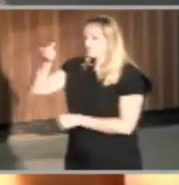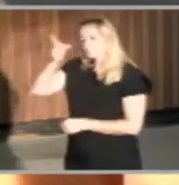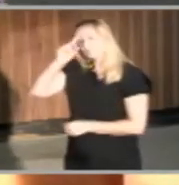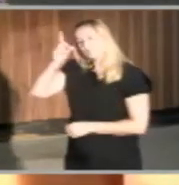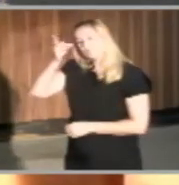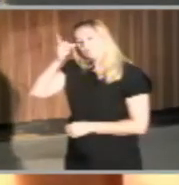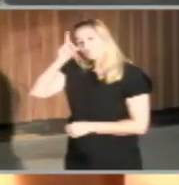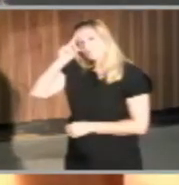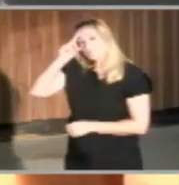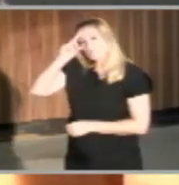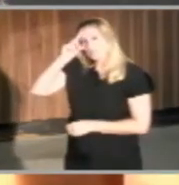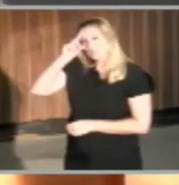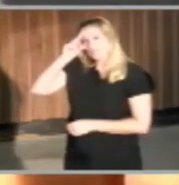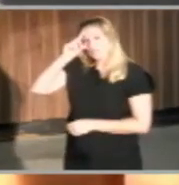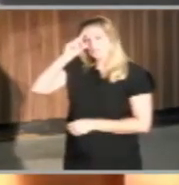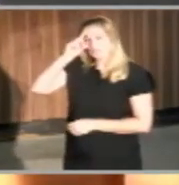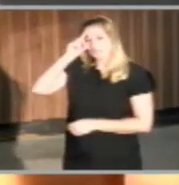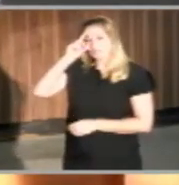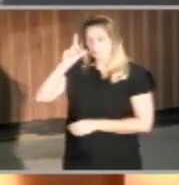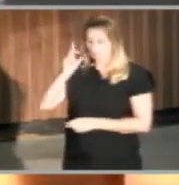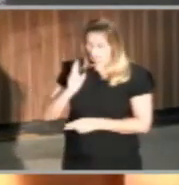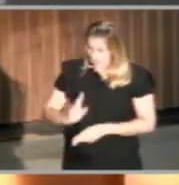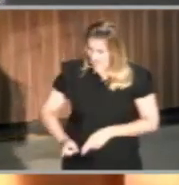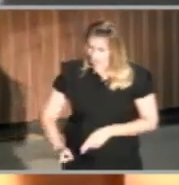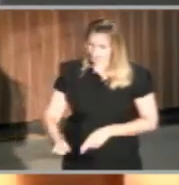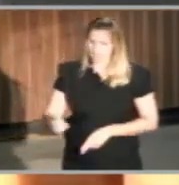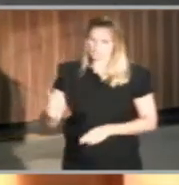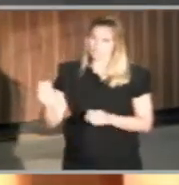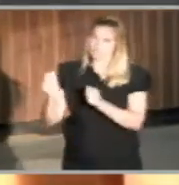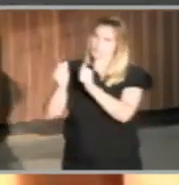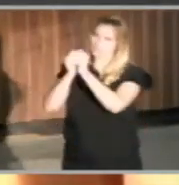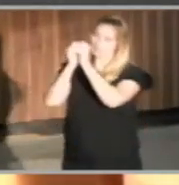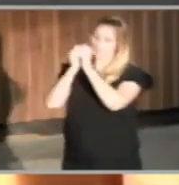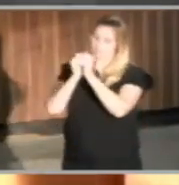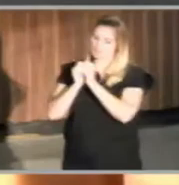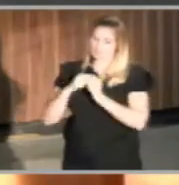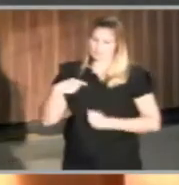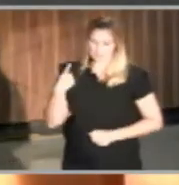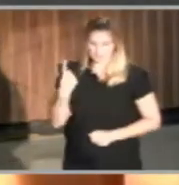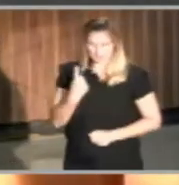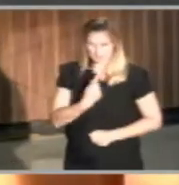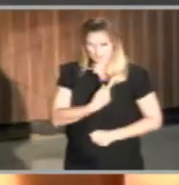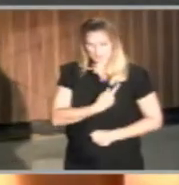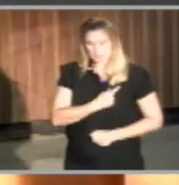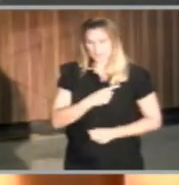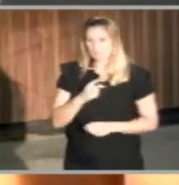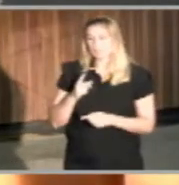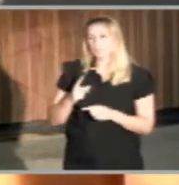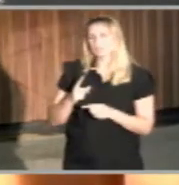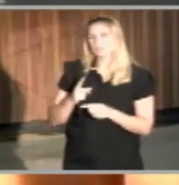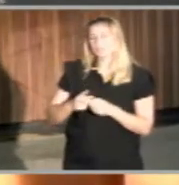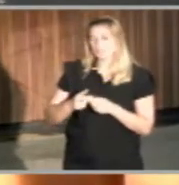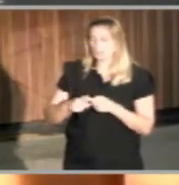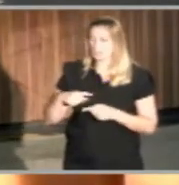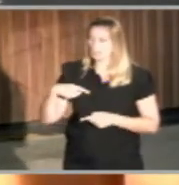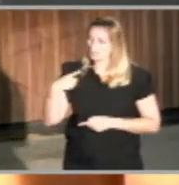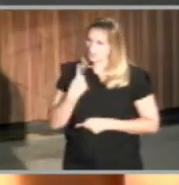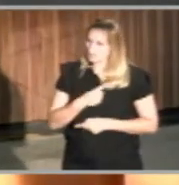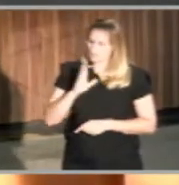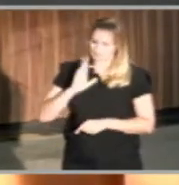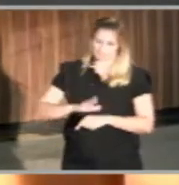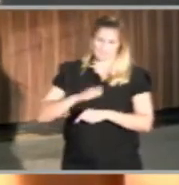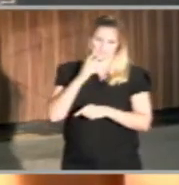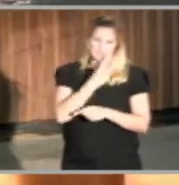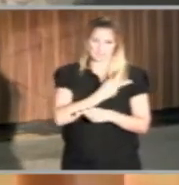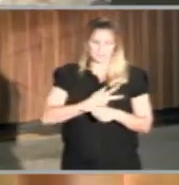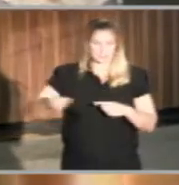das circunstâncias da vida, Ele está sempre conosco e com Ele nós somos mais do que vencedores. Amém? Lembra